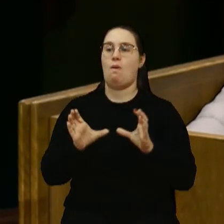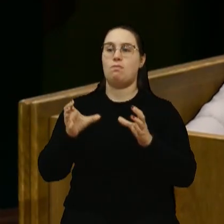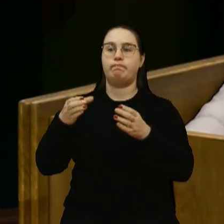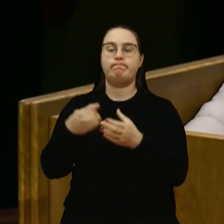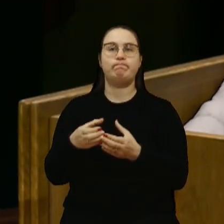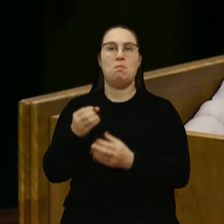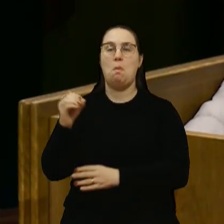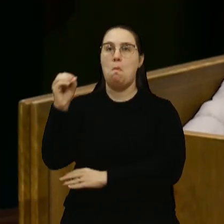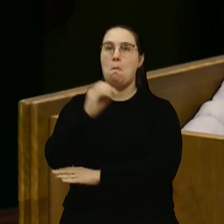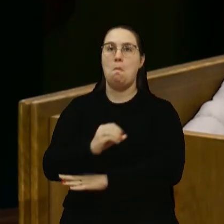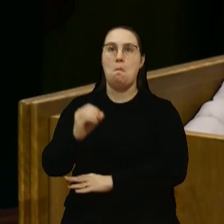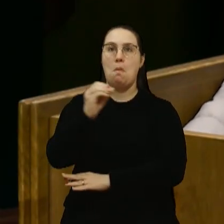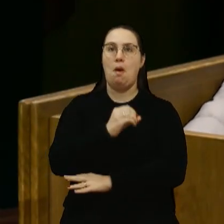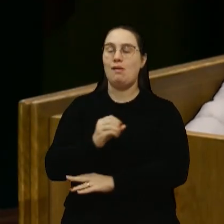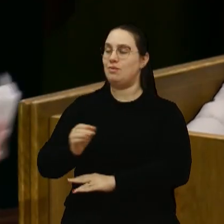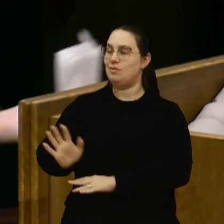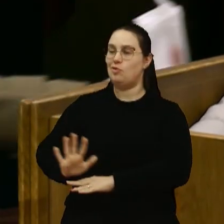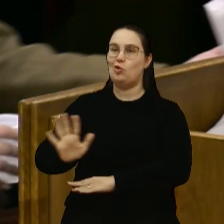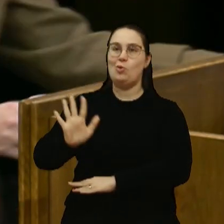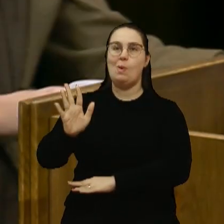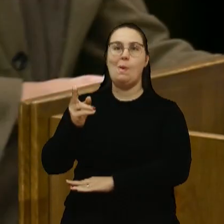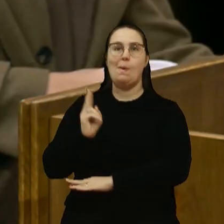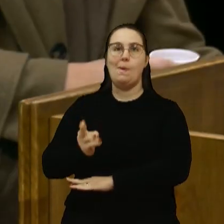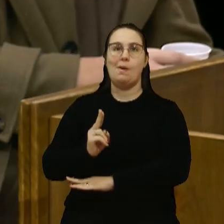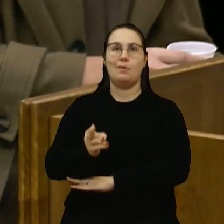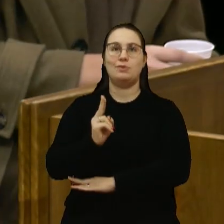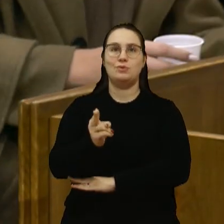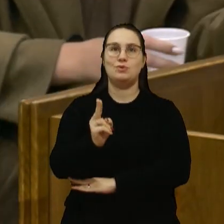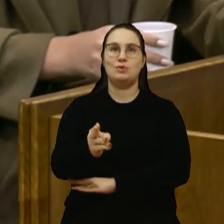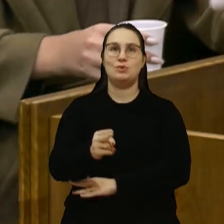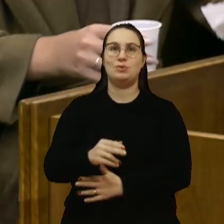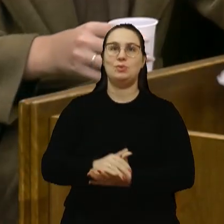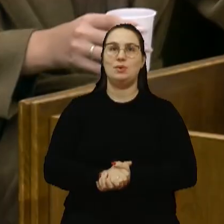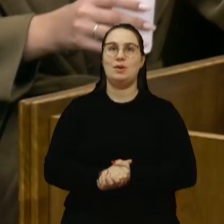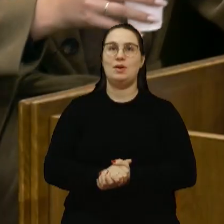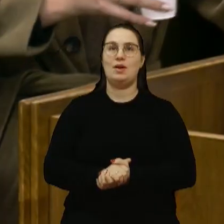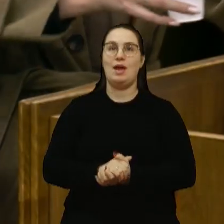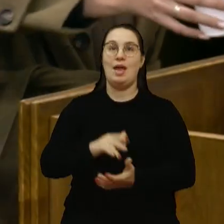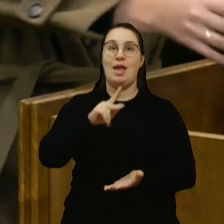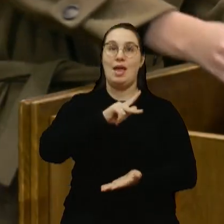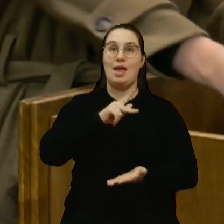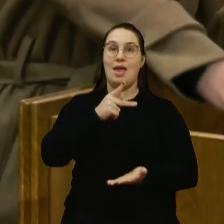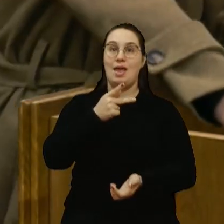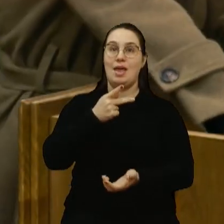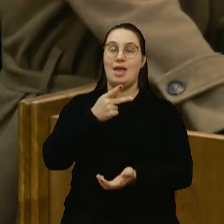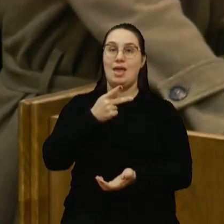sem perder os valores que nos trouxeram até aqui. Esse prêmio...